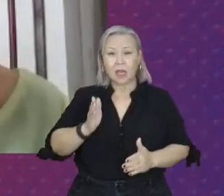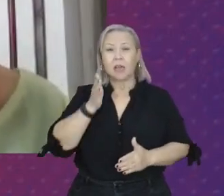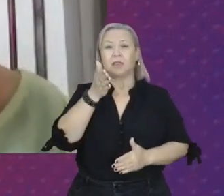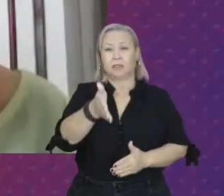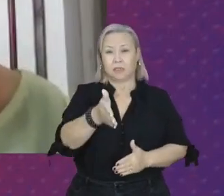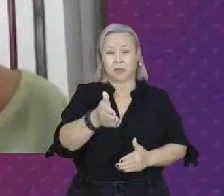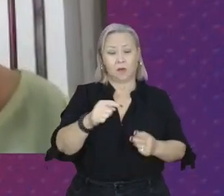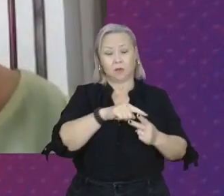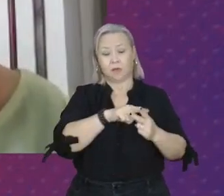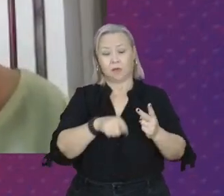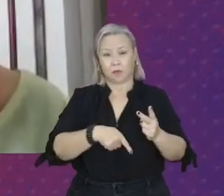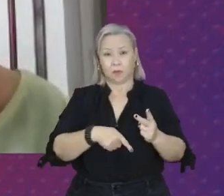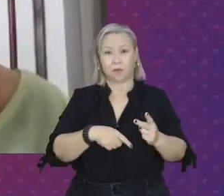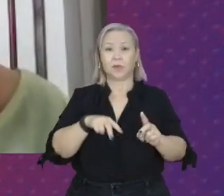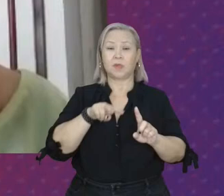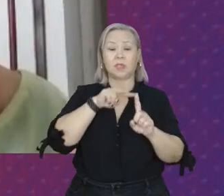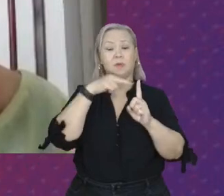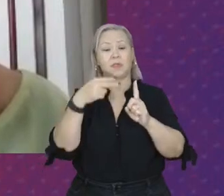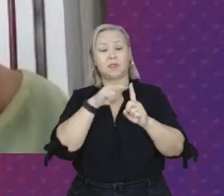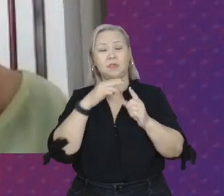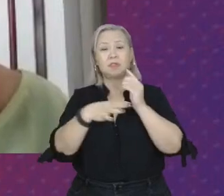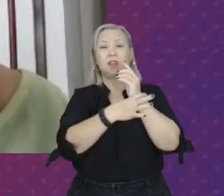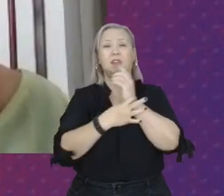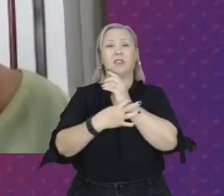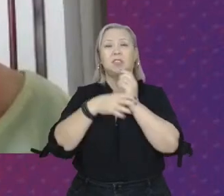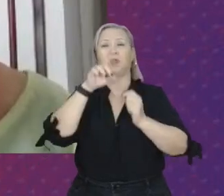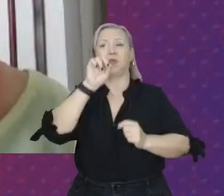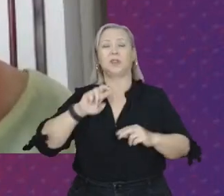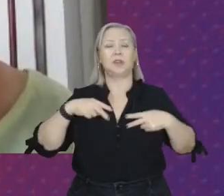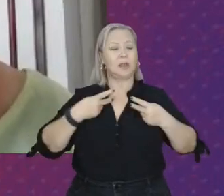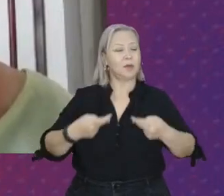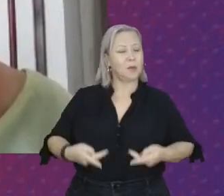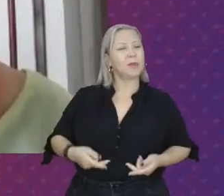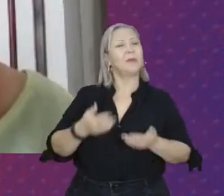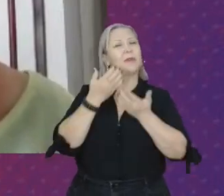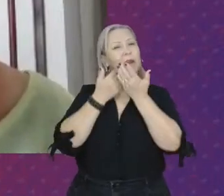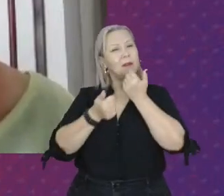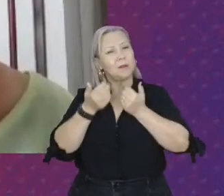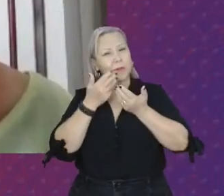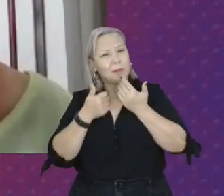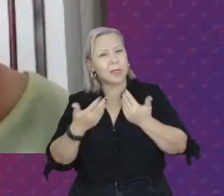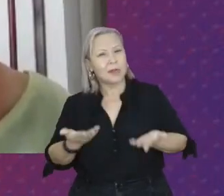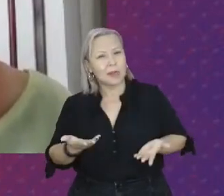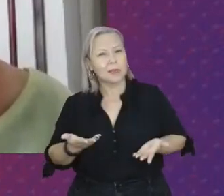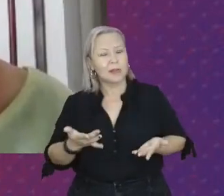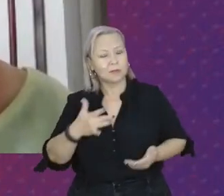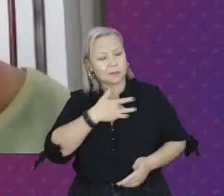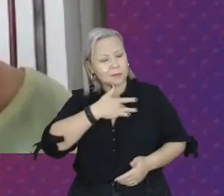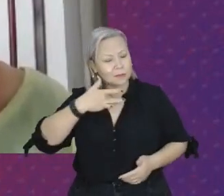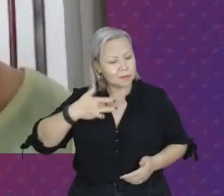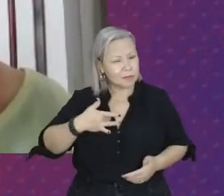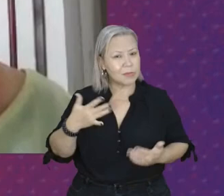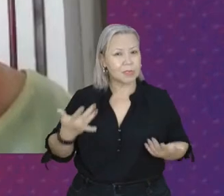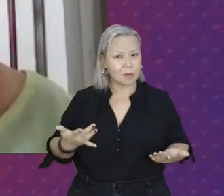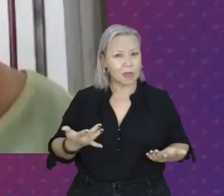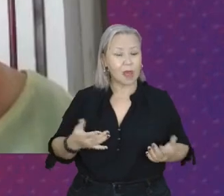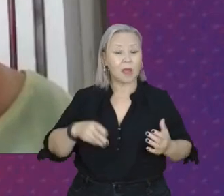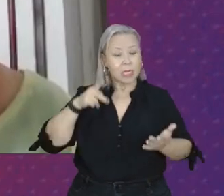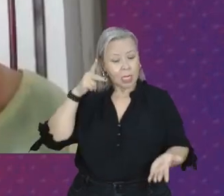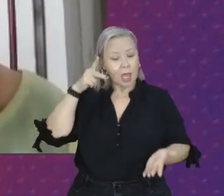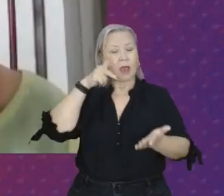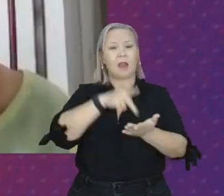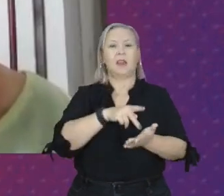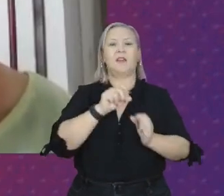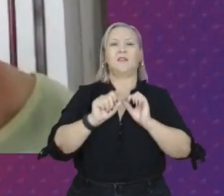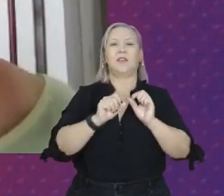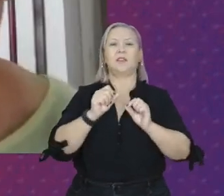nossa perspectiva é de garantia do direito humano à alimentação adequada e saudável e da efetivação